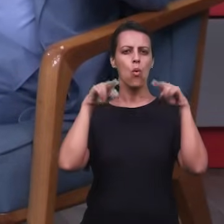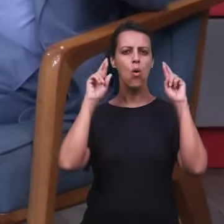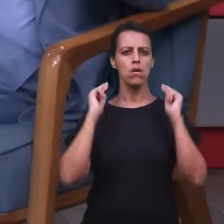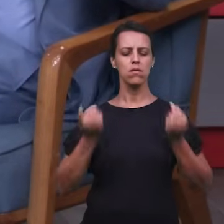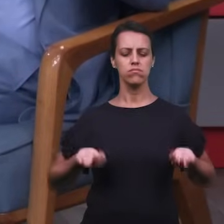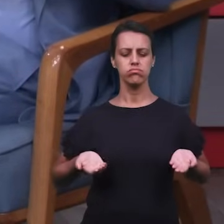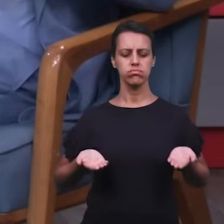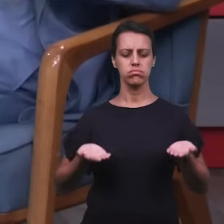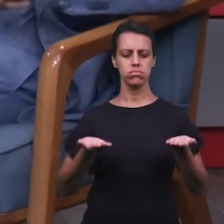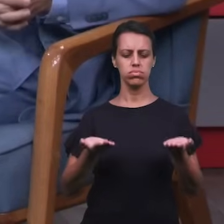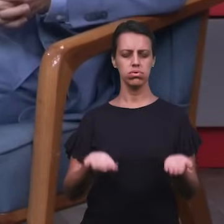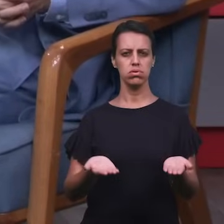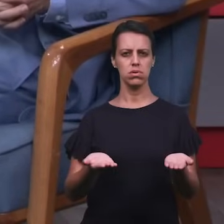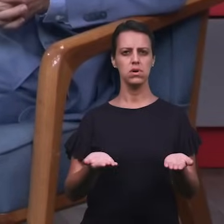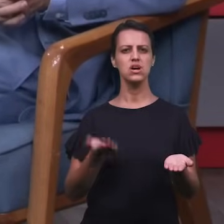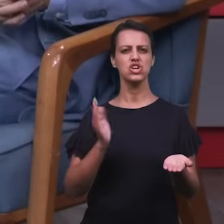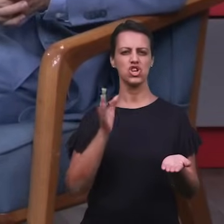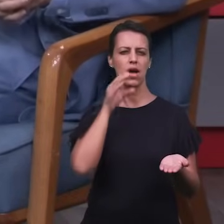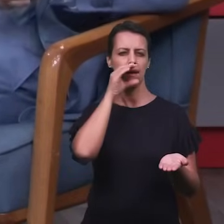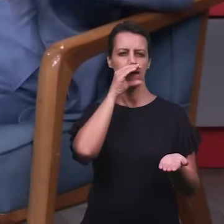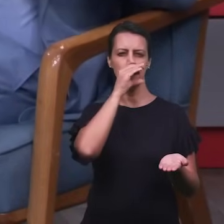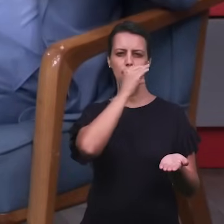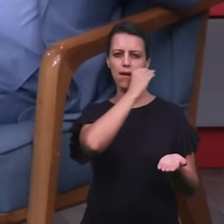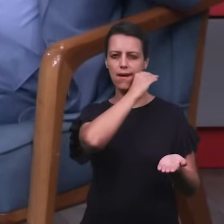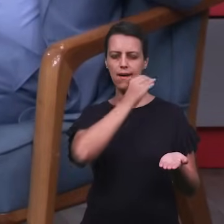cordeiro assado sobre a mesa,